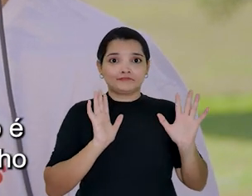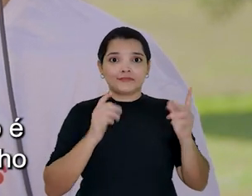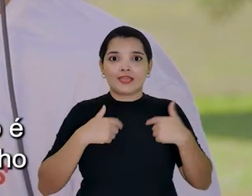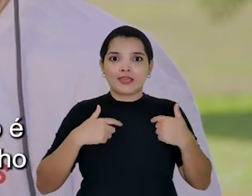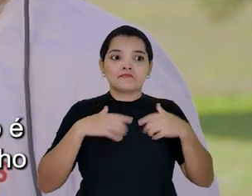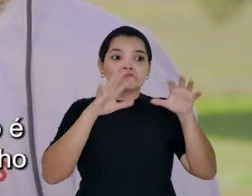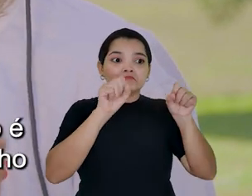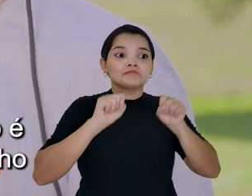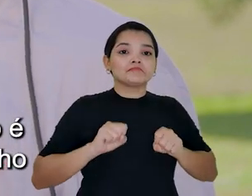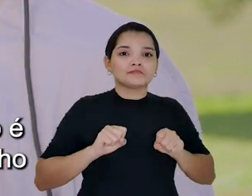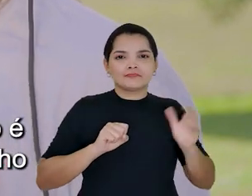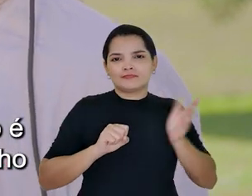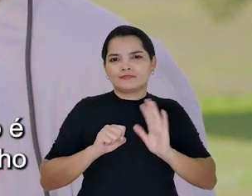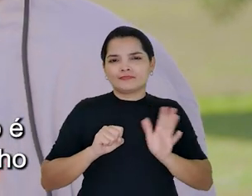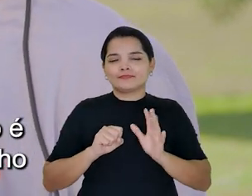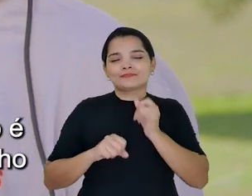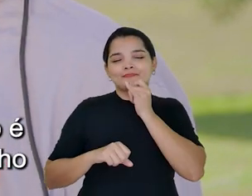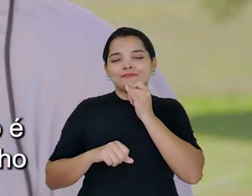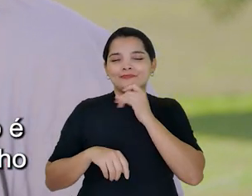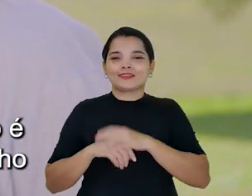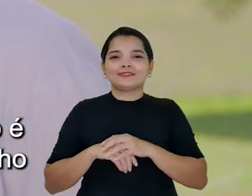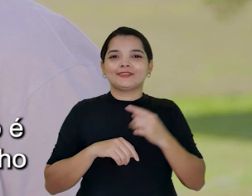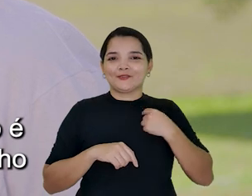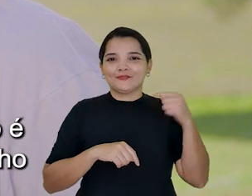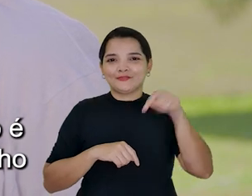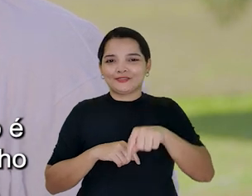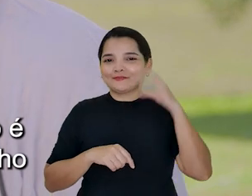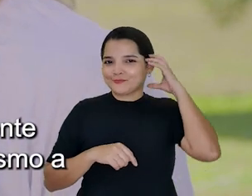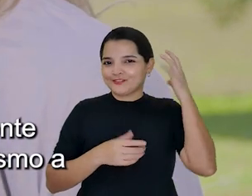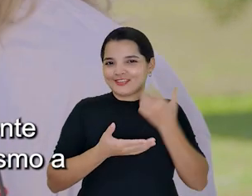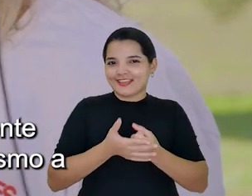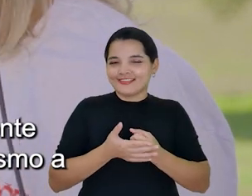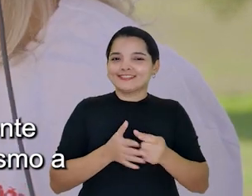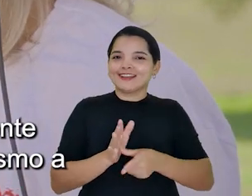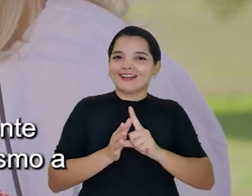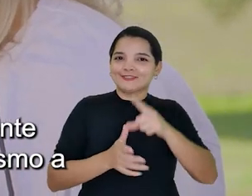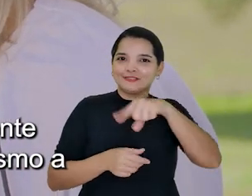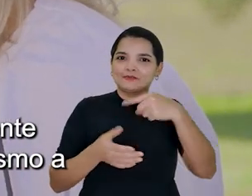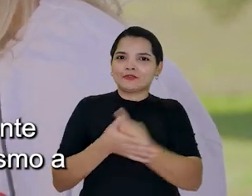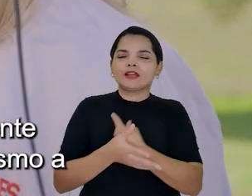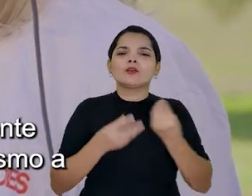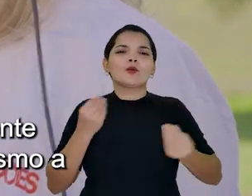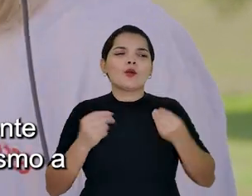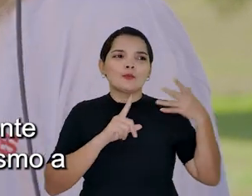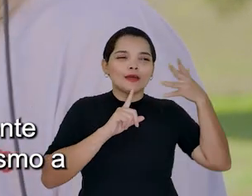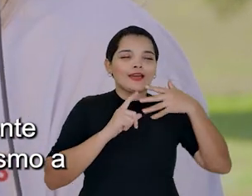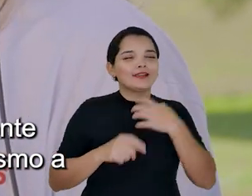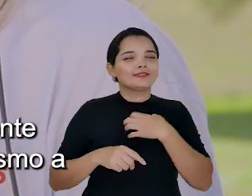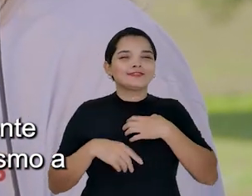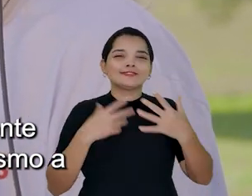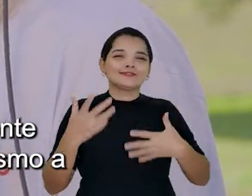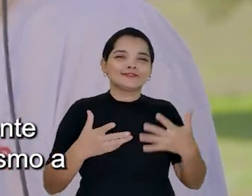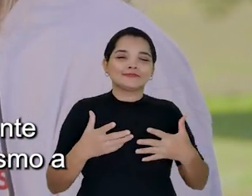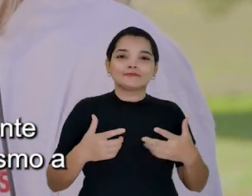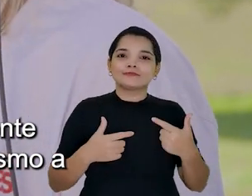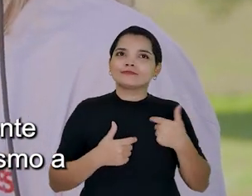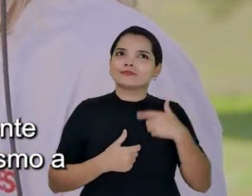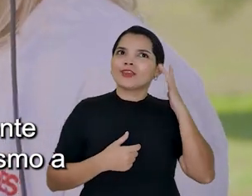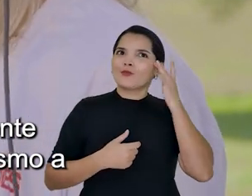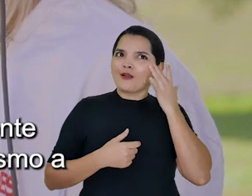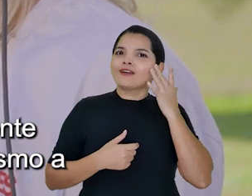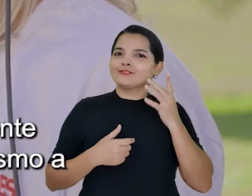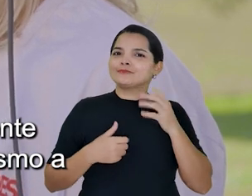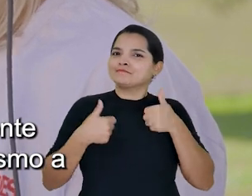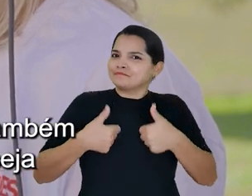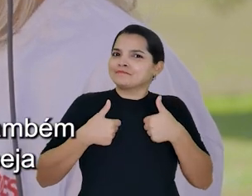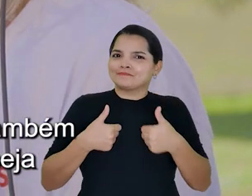Vocês perguntaram né E aí como é que foi a palestra e tal Eu falei olha eu acho que foi bom o resultado foi bom porque a gente prepara para ser bom